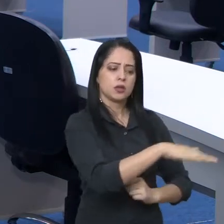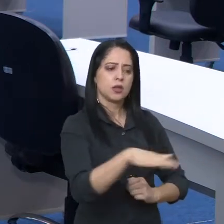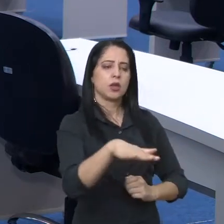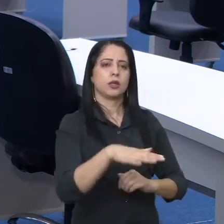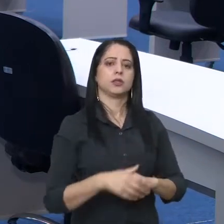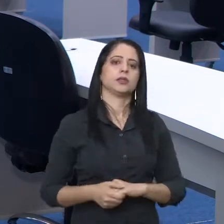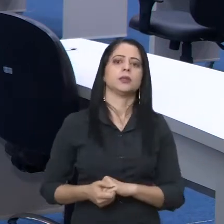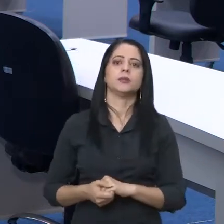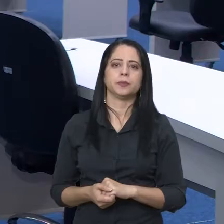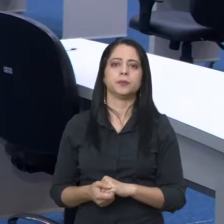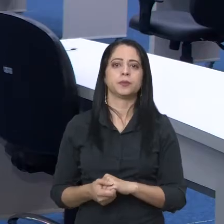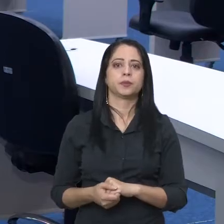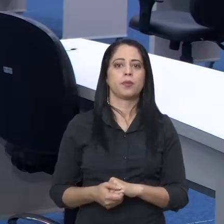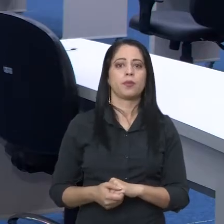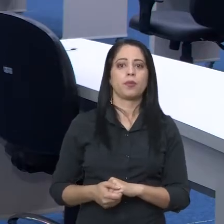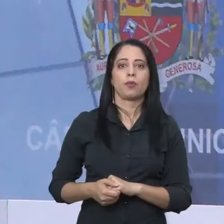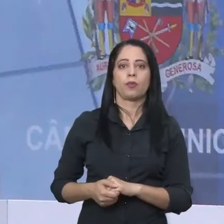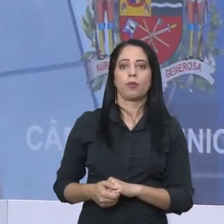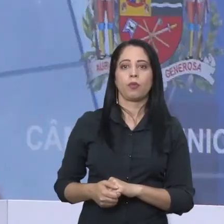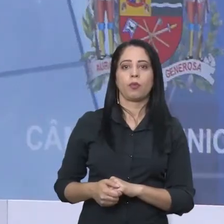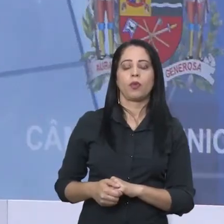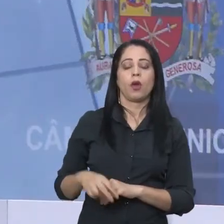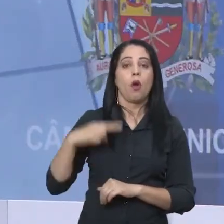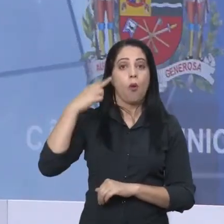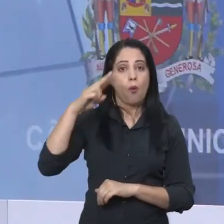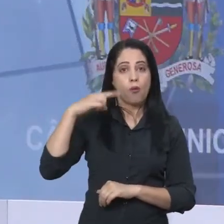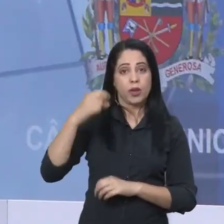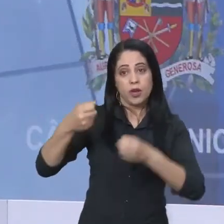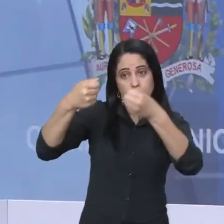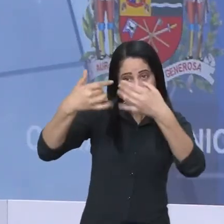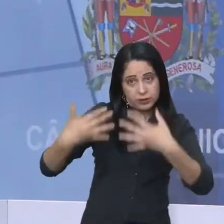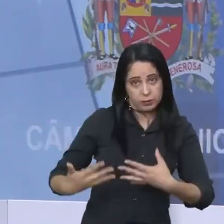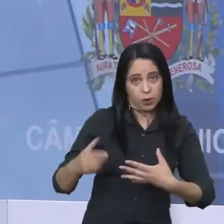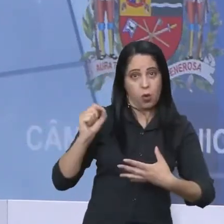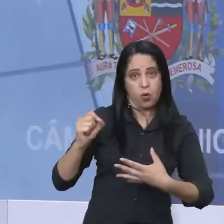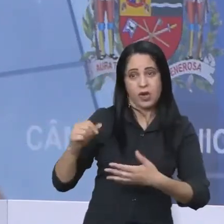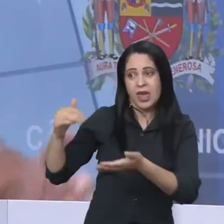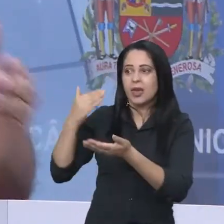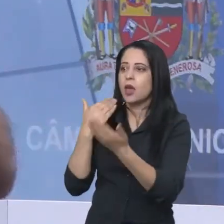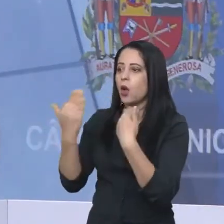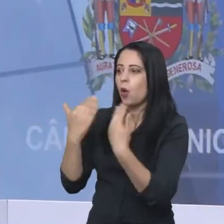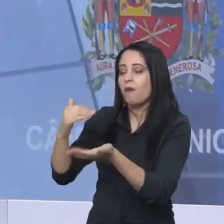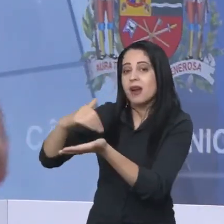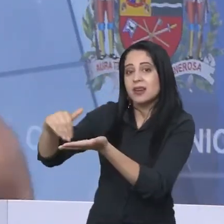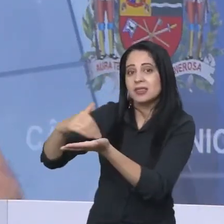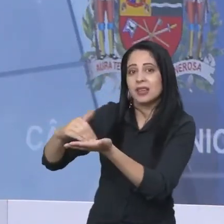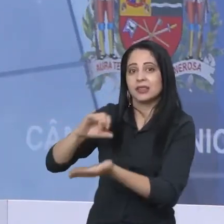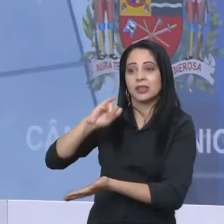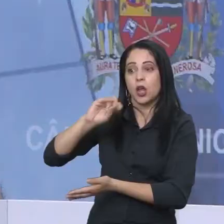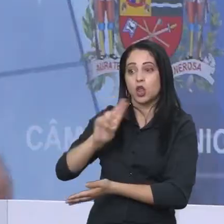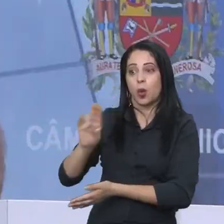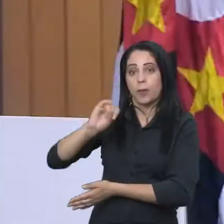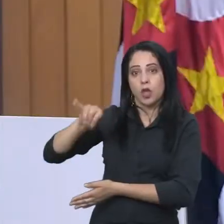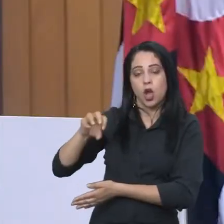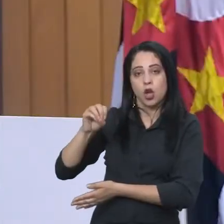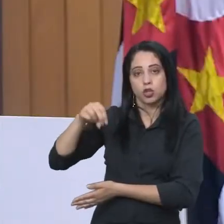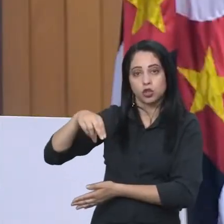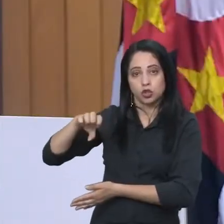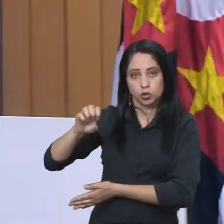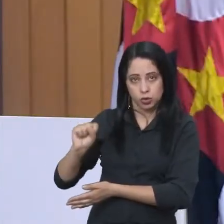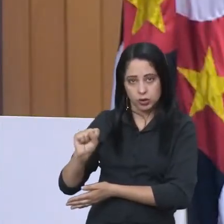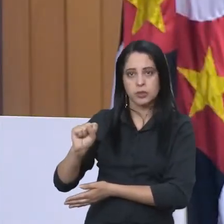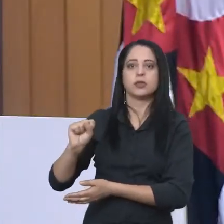a segurança das nossas crianças. O vereador informou que está conversando com o secretário de Educação, Johnny Santos,